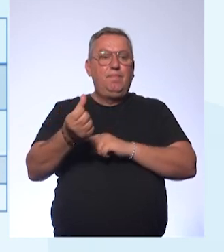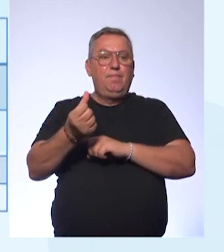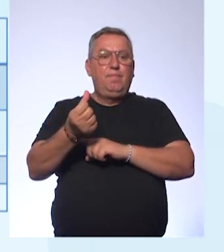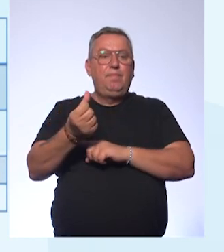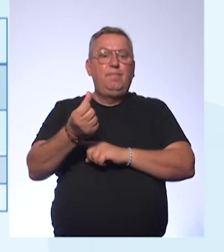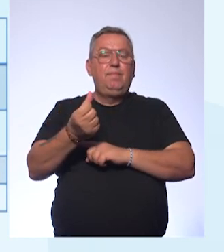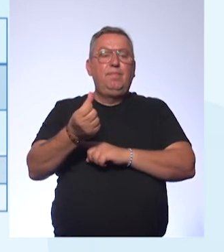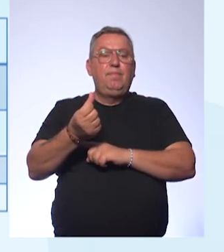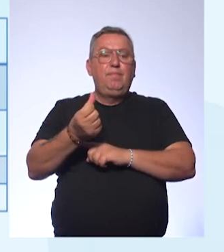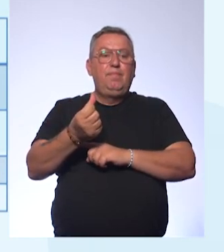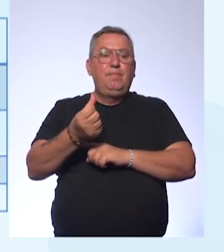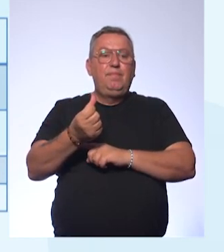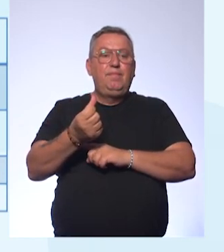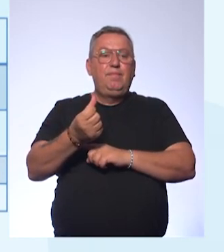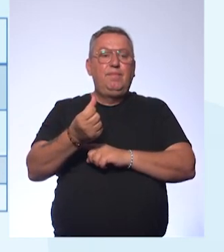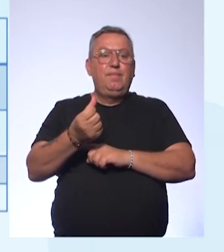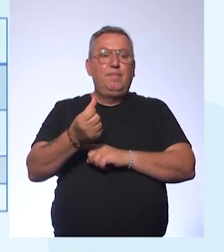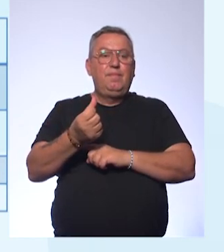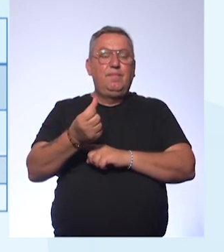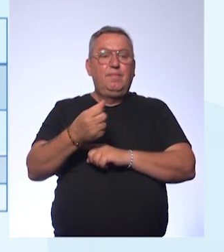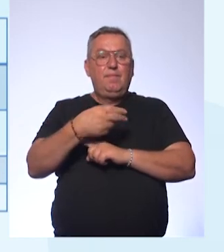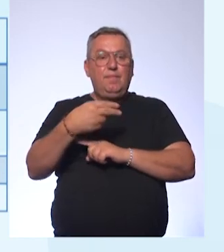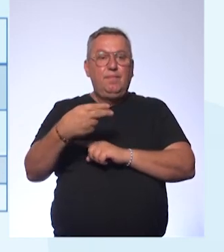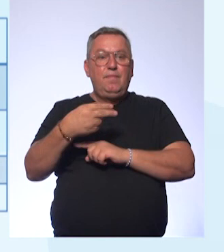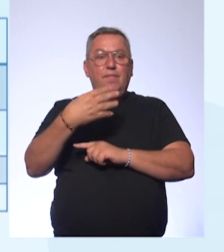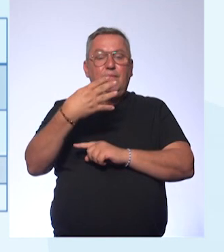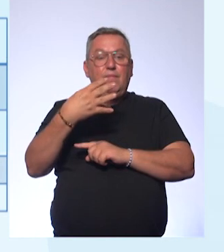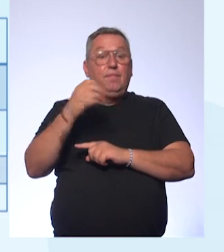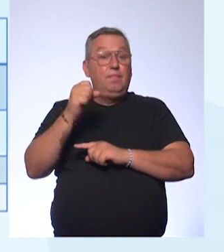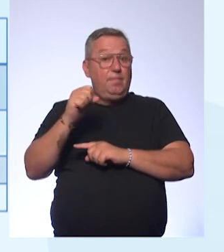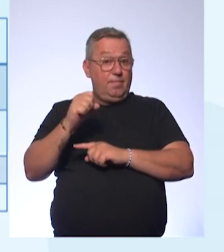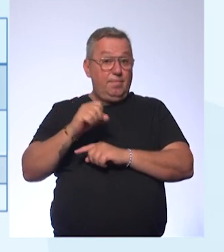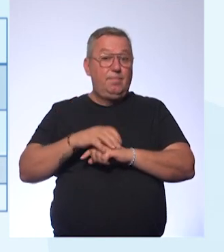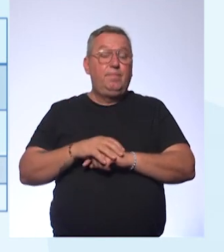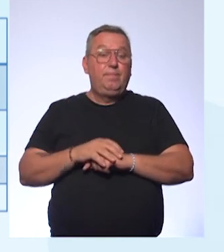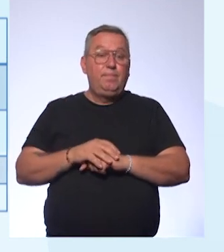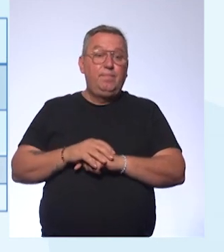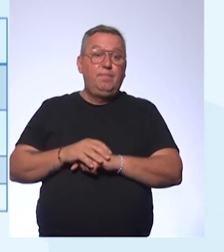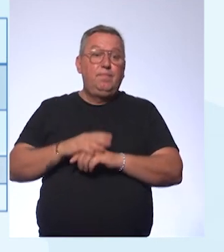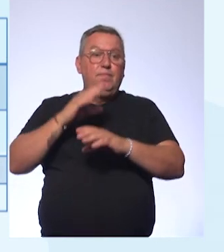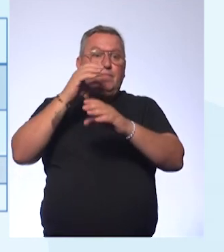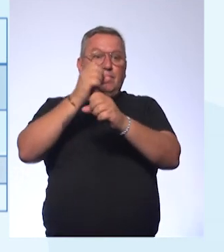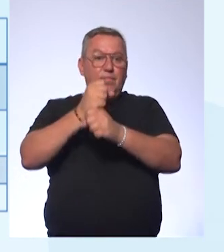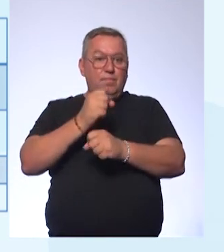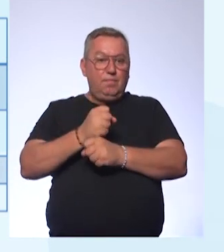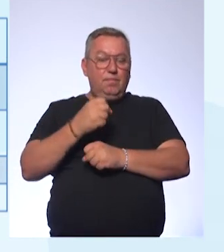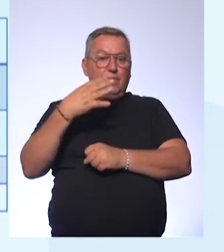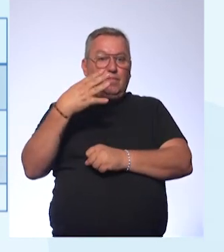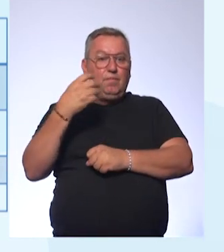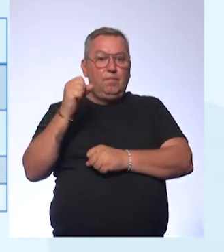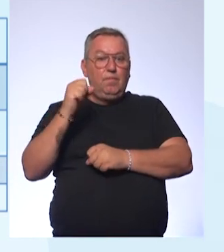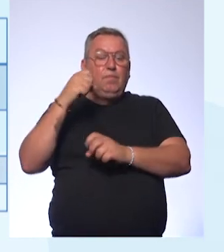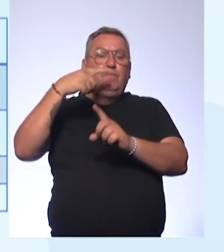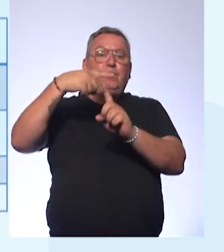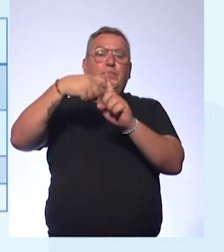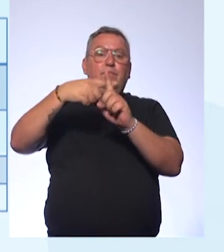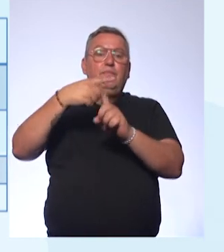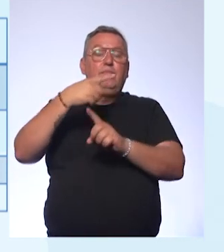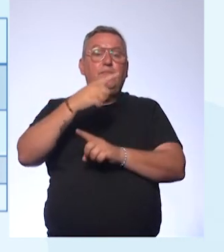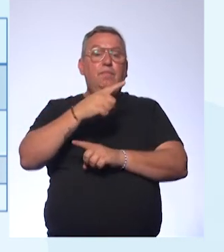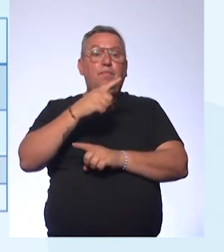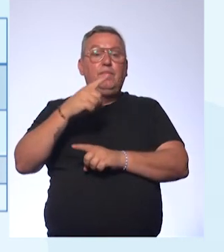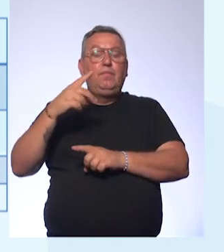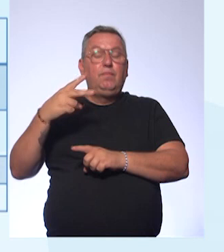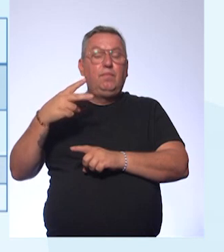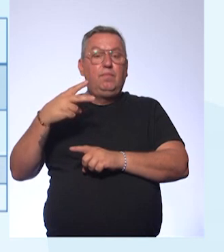16, ok? Igual a 48. Somando aqui 48 mais